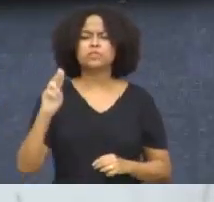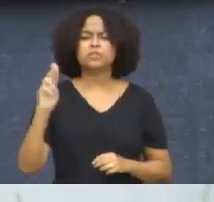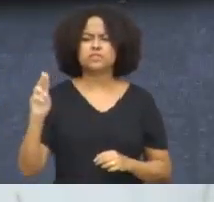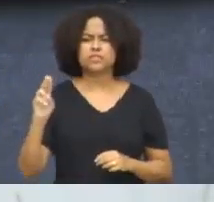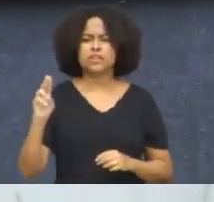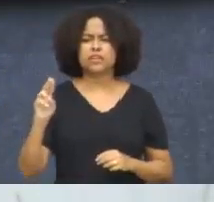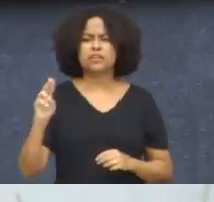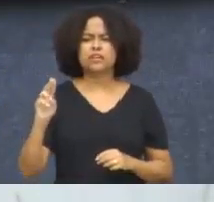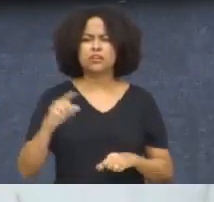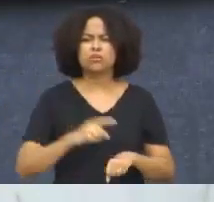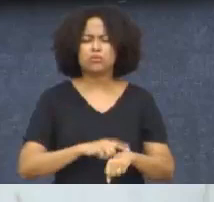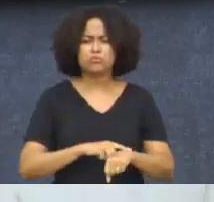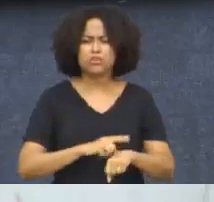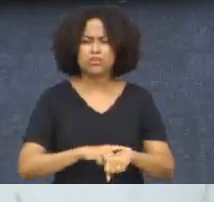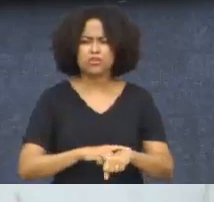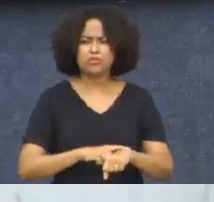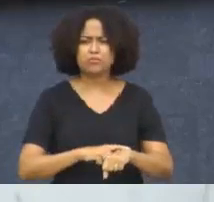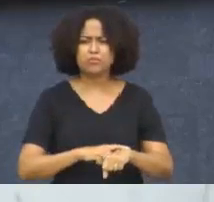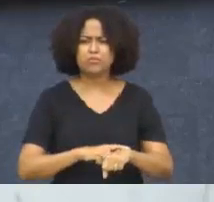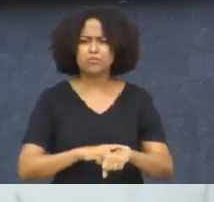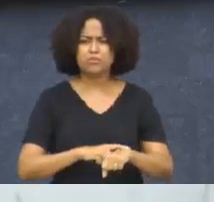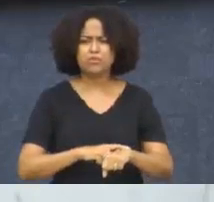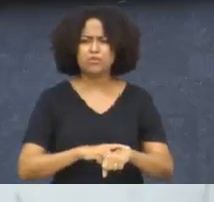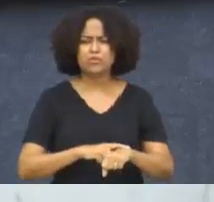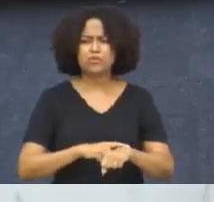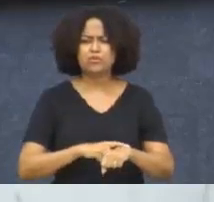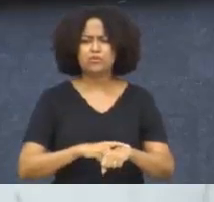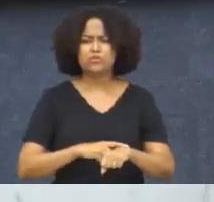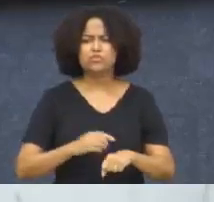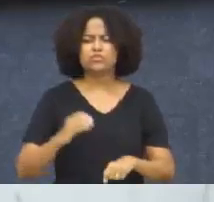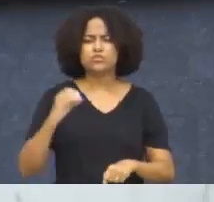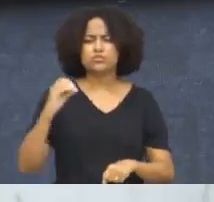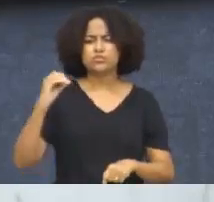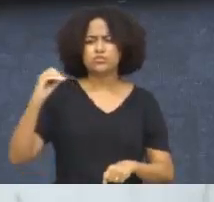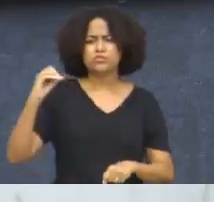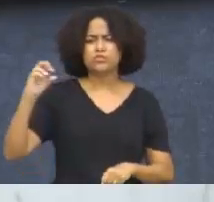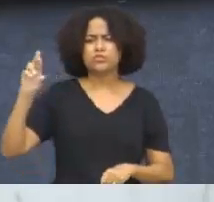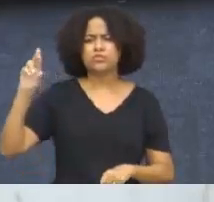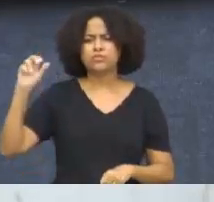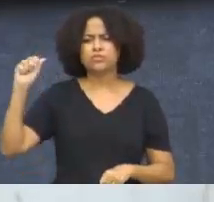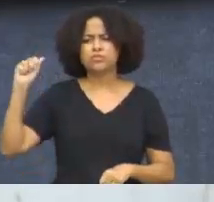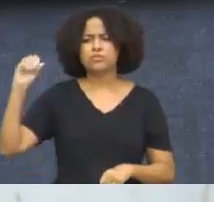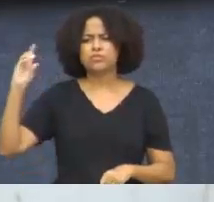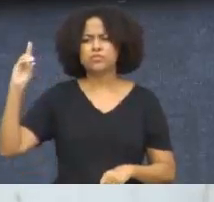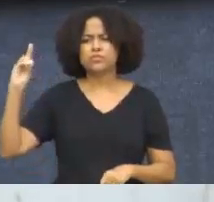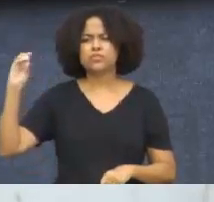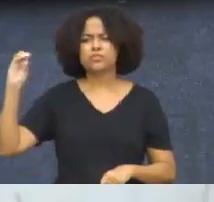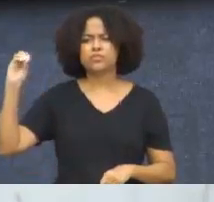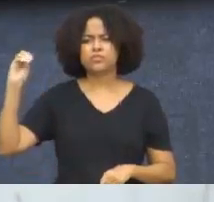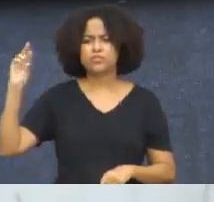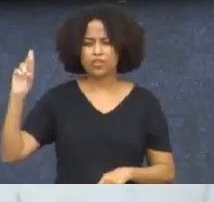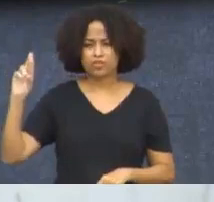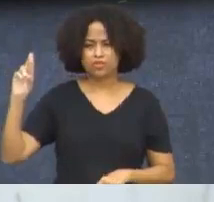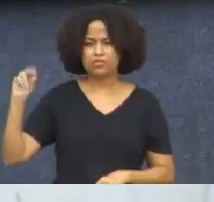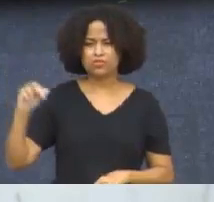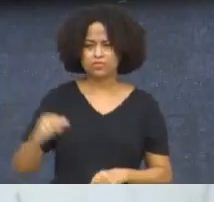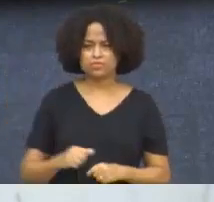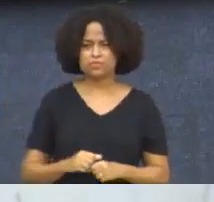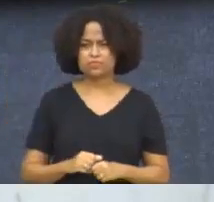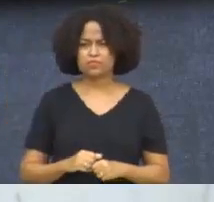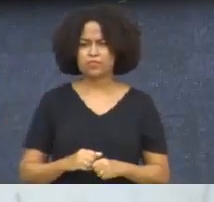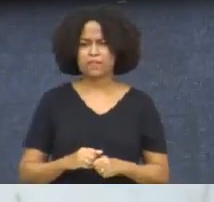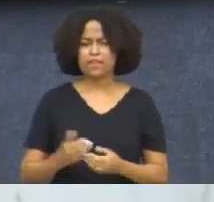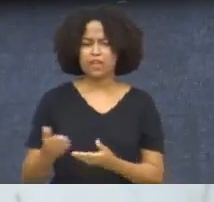estamos completando aí 100 dias da presidência, eu gostaria de fazer um balanço e também convido vocês todos a ouvirem o orador